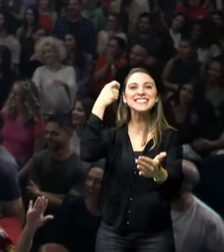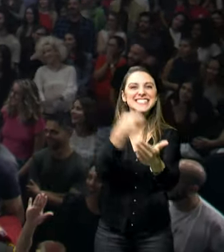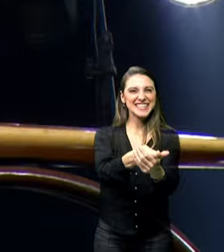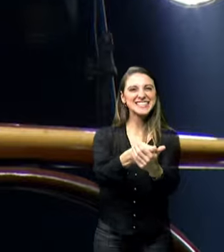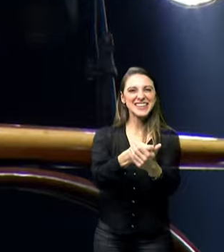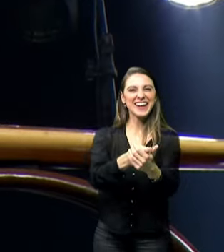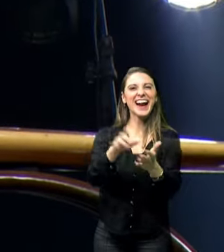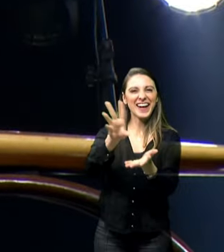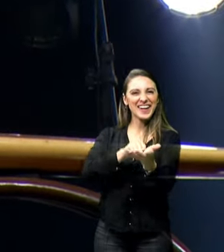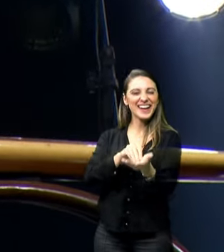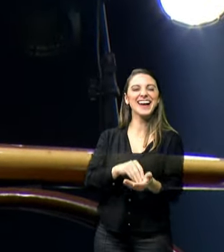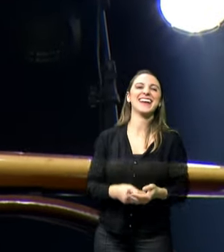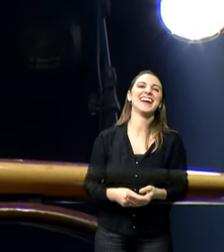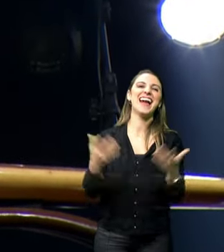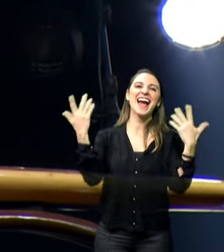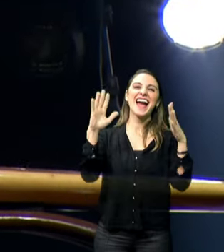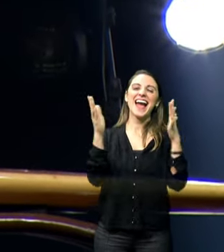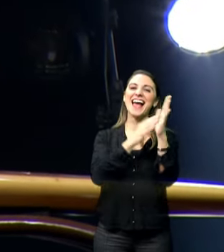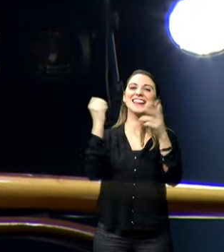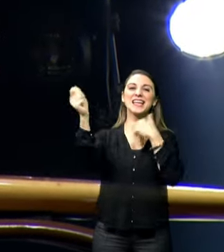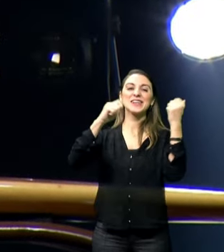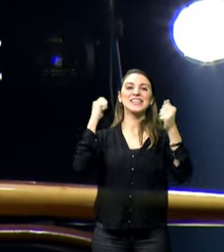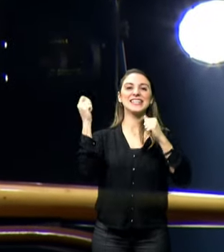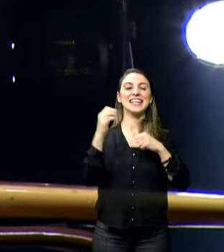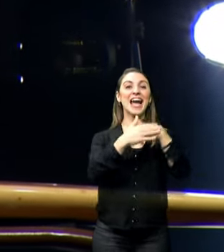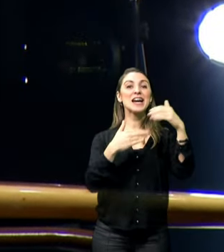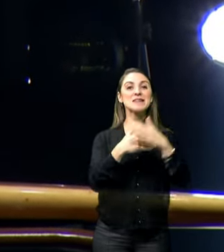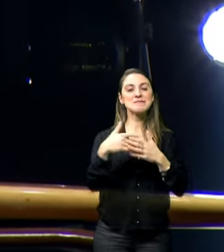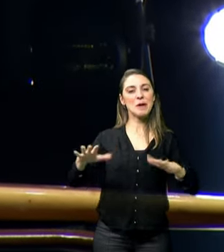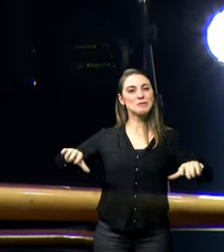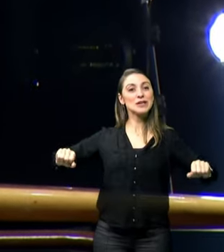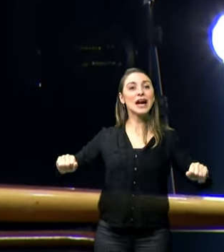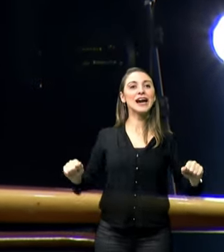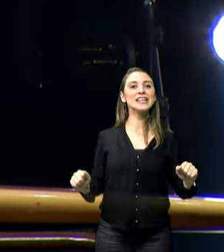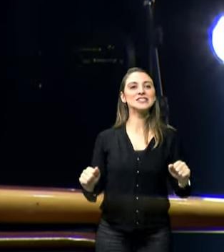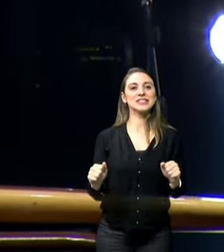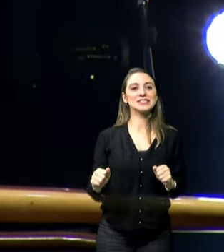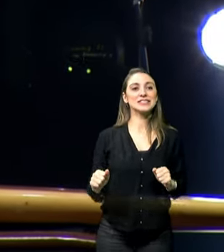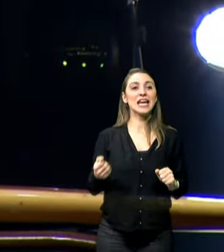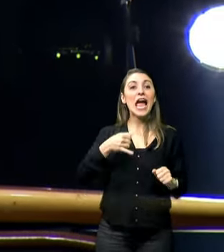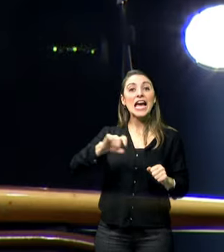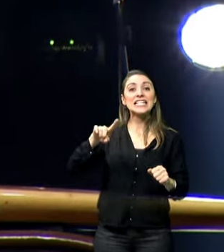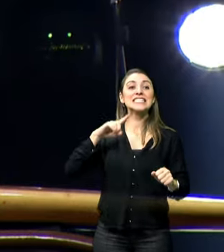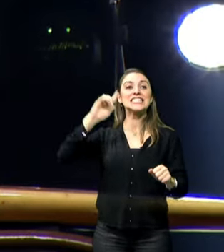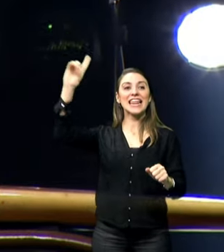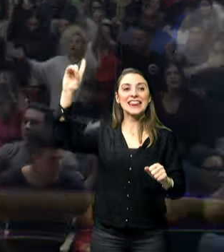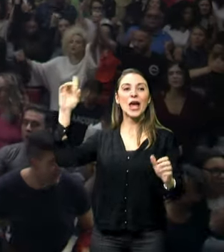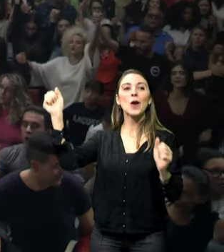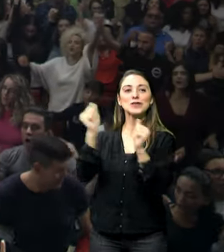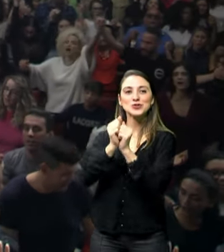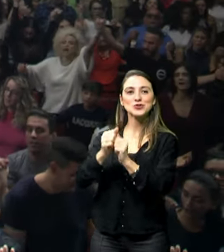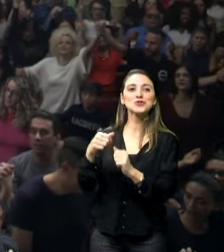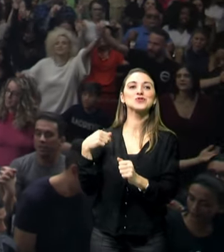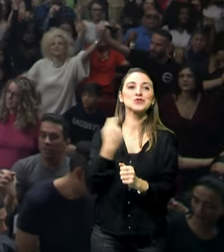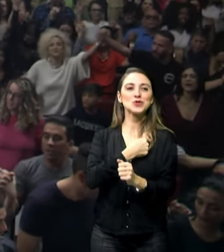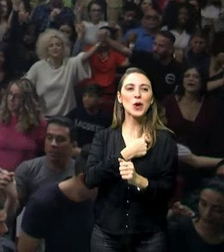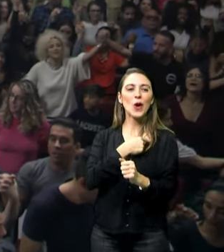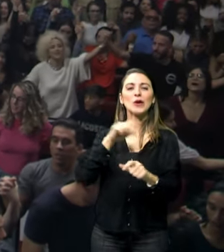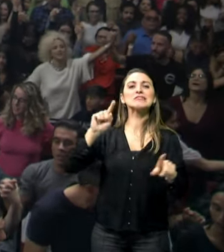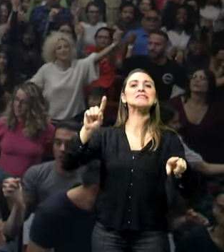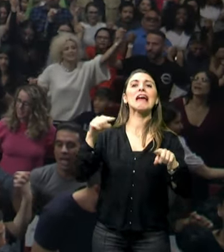Então levanta as suas mãos, dá mão para quem está do teu lado. Declare comigo, se Deus é por nós, quem